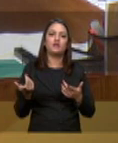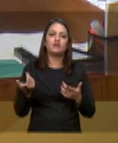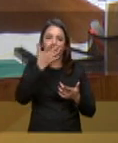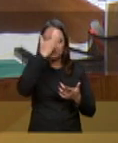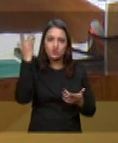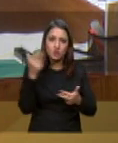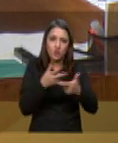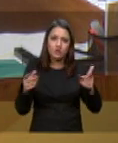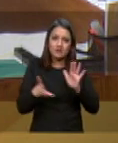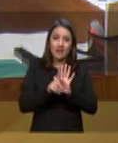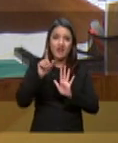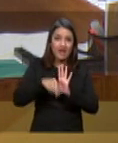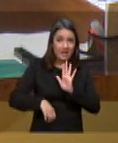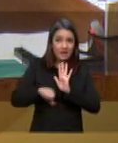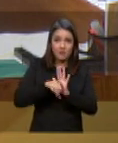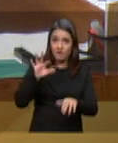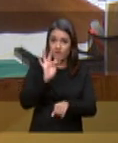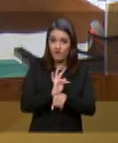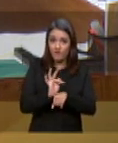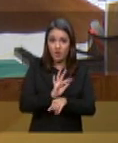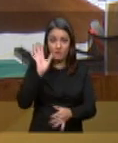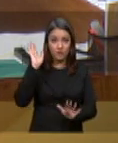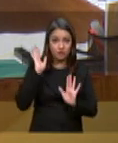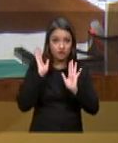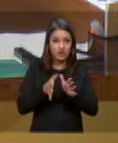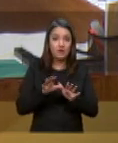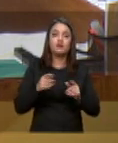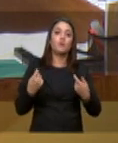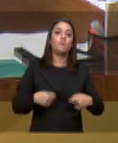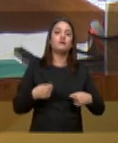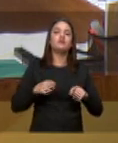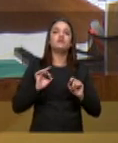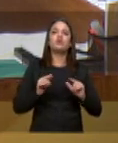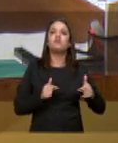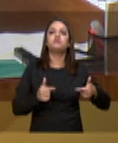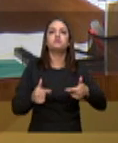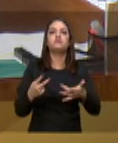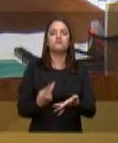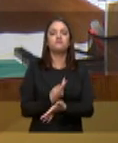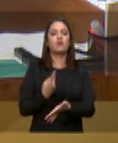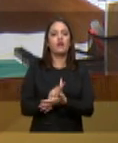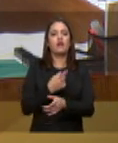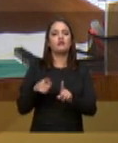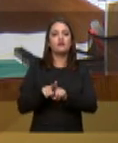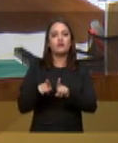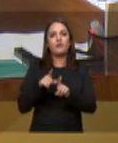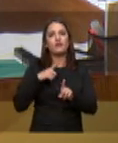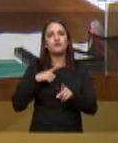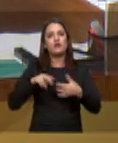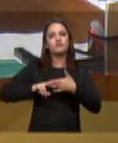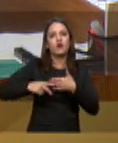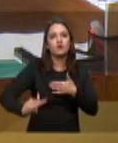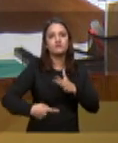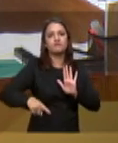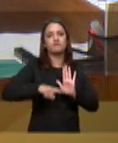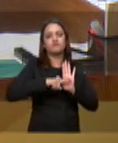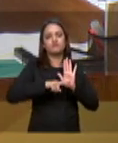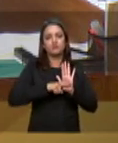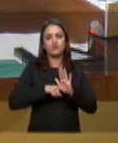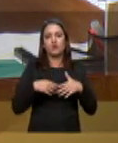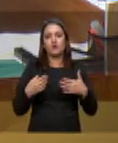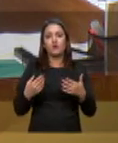são realmente tipos formais, a cuja concretização bastam a conduta e a potencialidade danosa, não reclamando a efetivação do